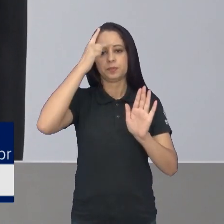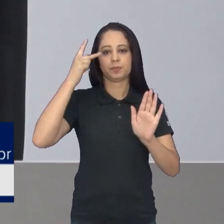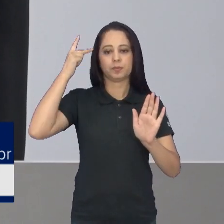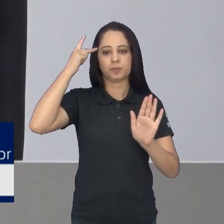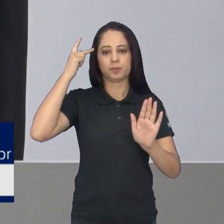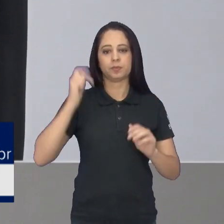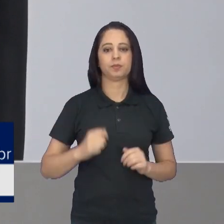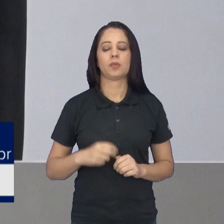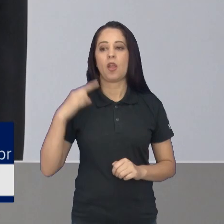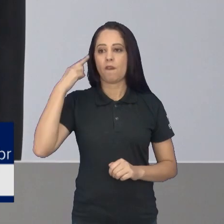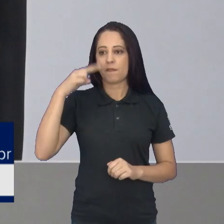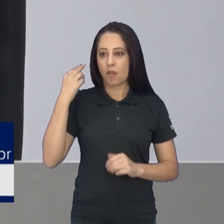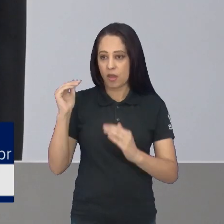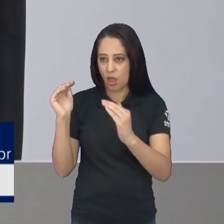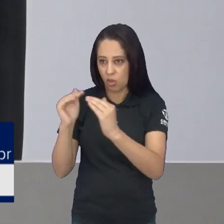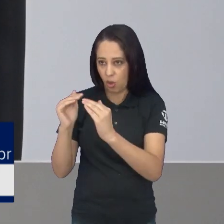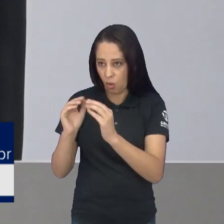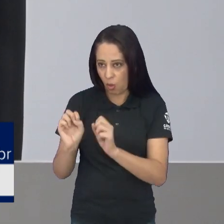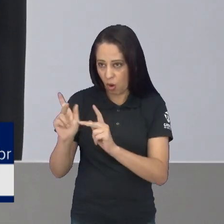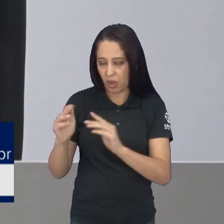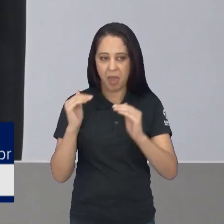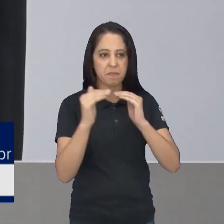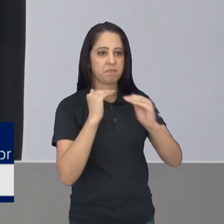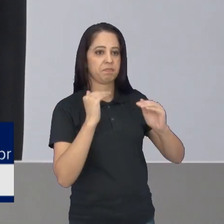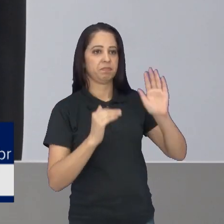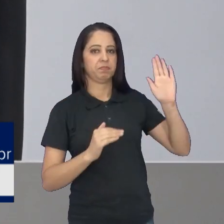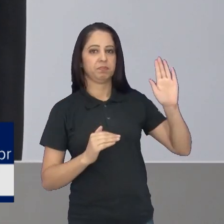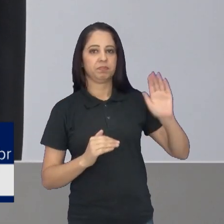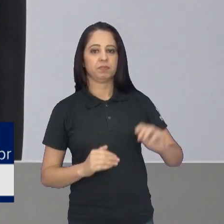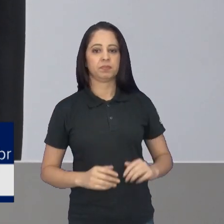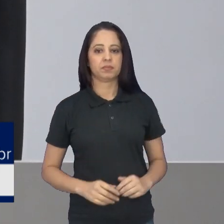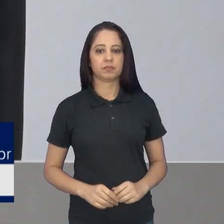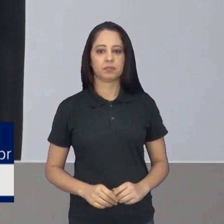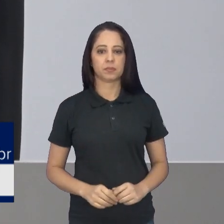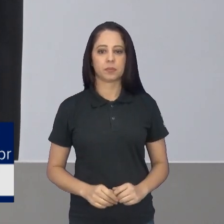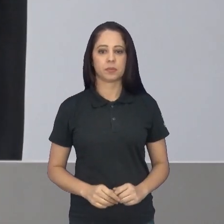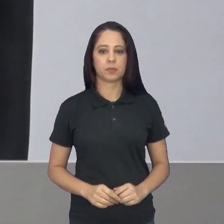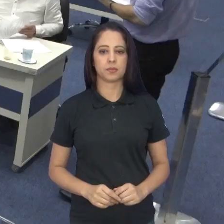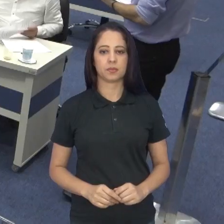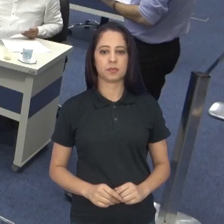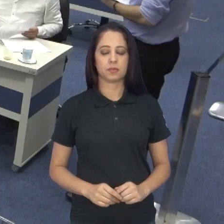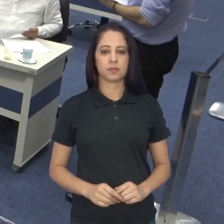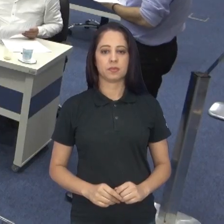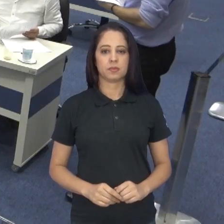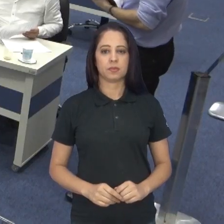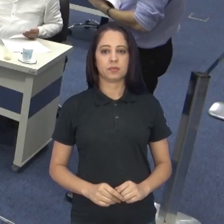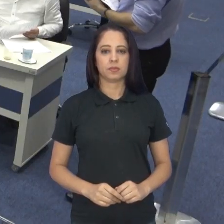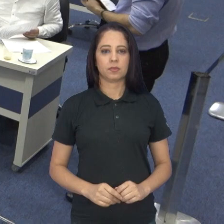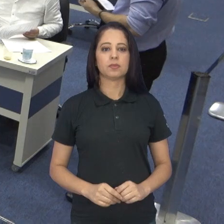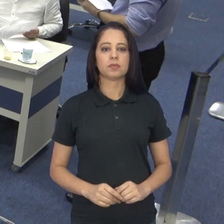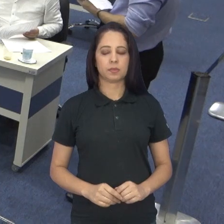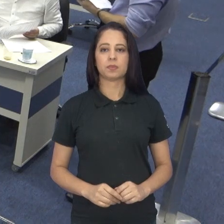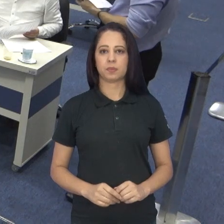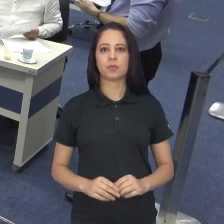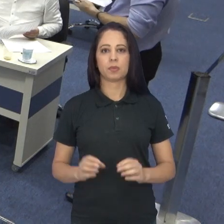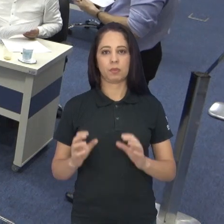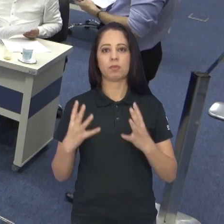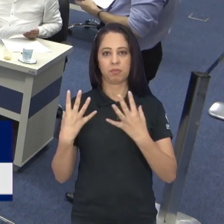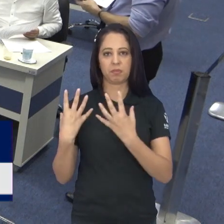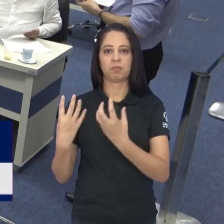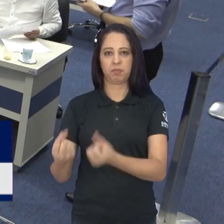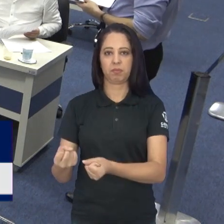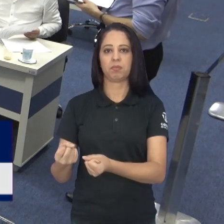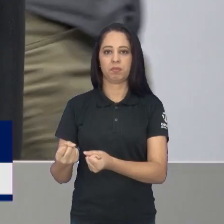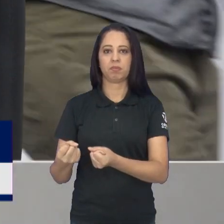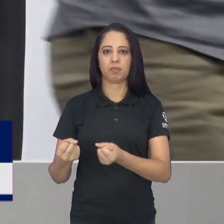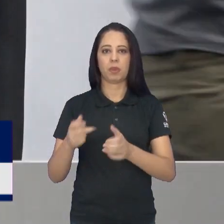Petite. Vereadores favoráveis permaneçam como estão, os contrários se manifestam. Nenhum voto contrário, senhor presidente. Sem nenhum